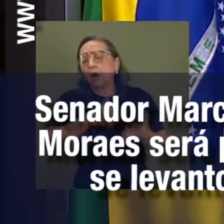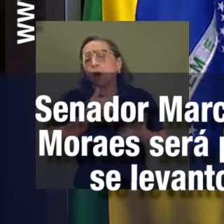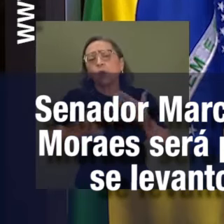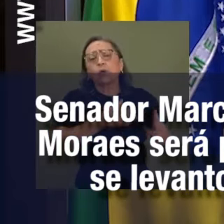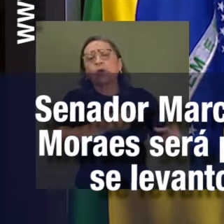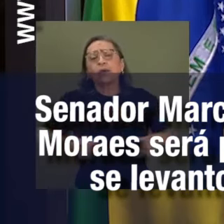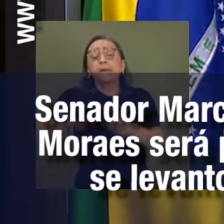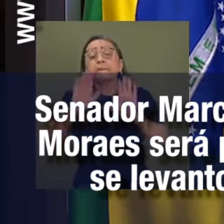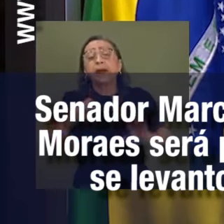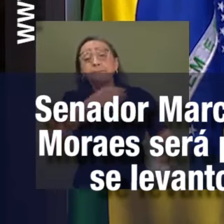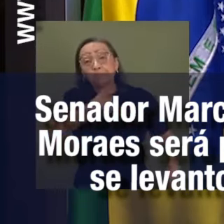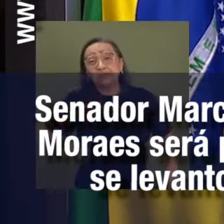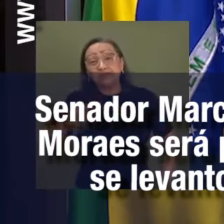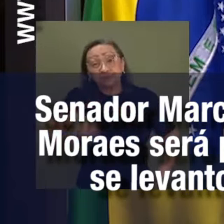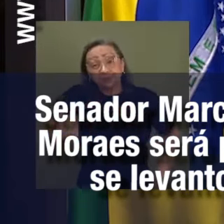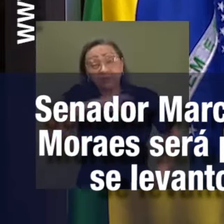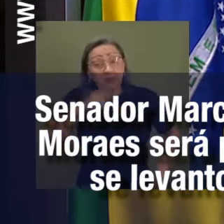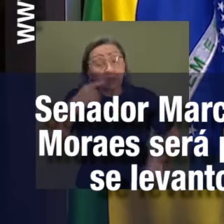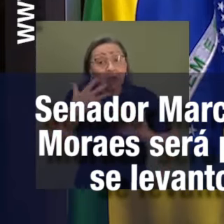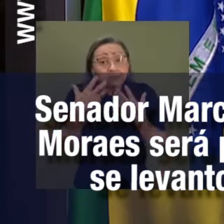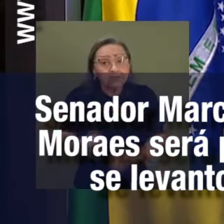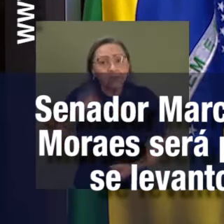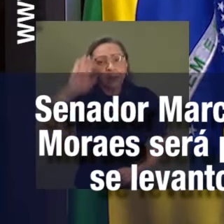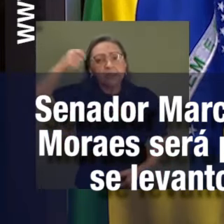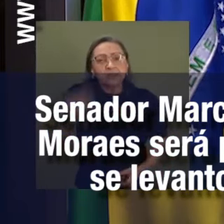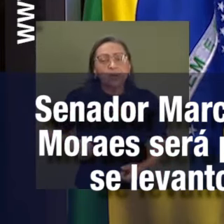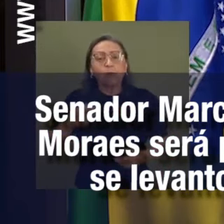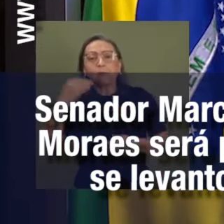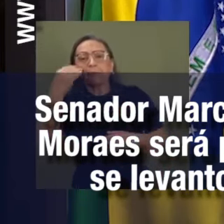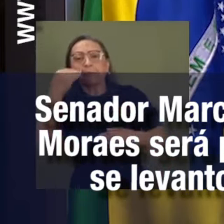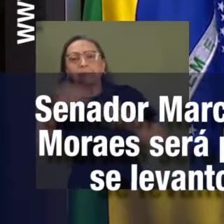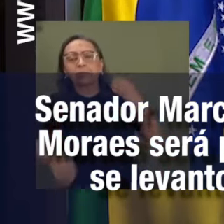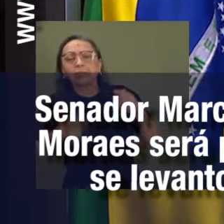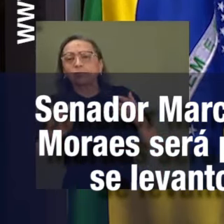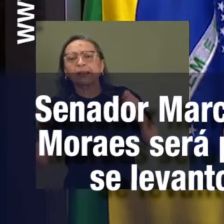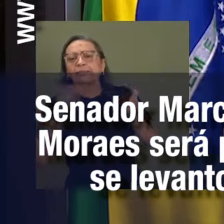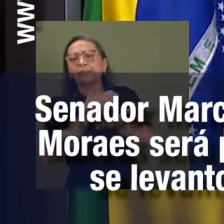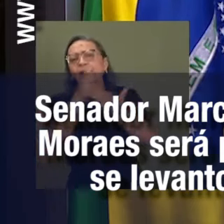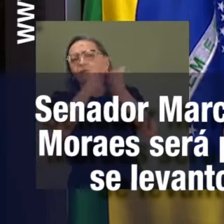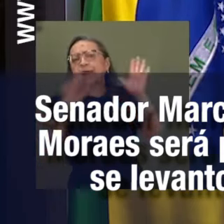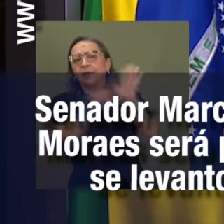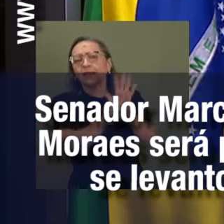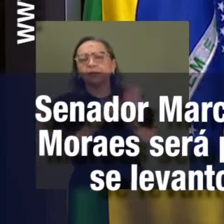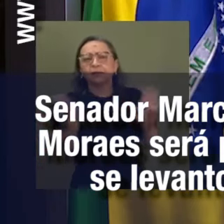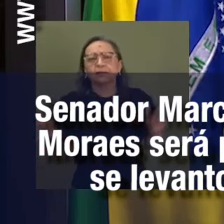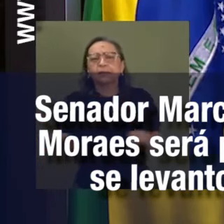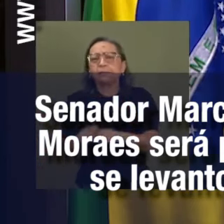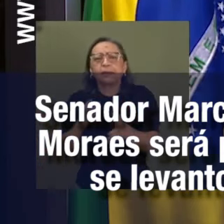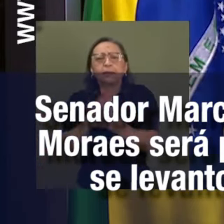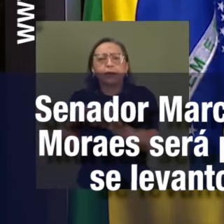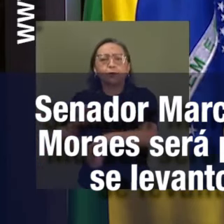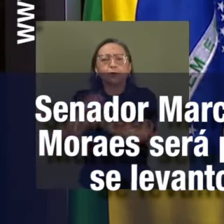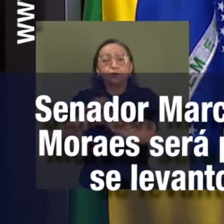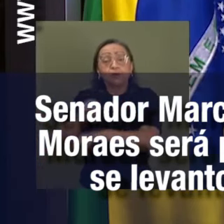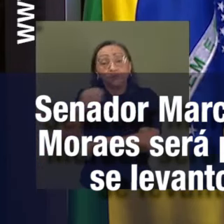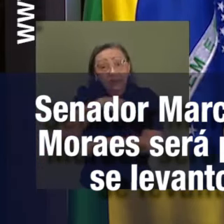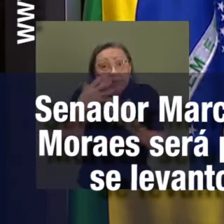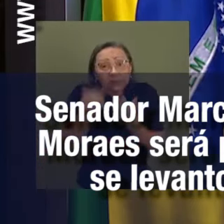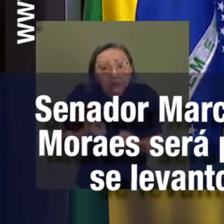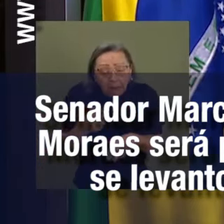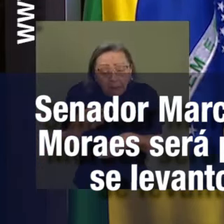mas sendo público. Se você acatar uma decisão ilegal que não tem base na lei, muito menos na Constituição, você